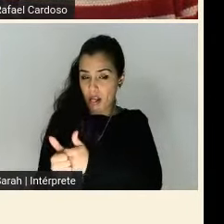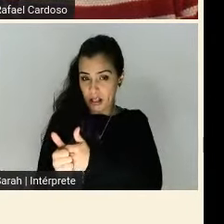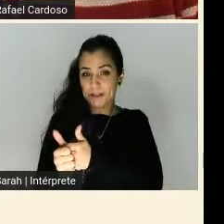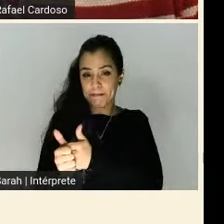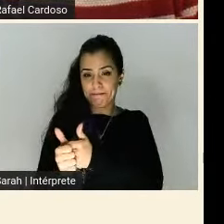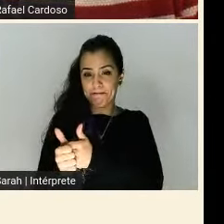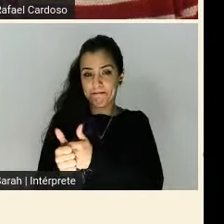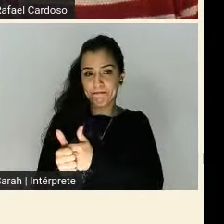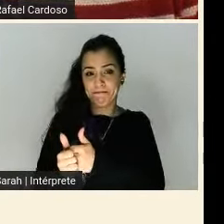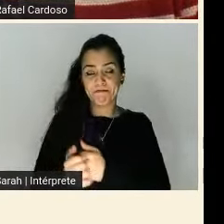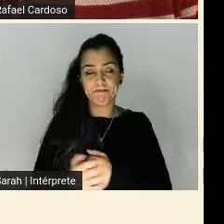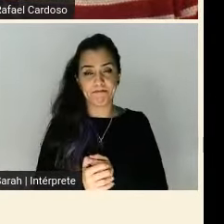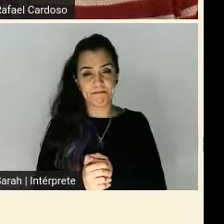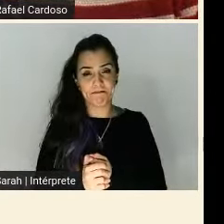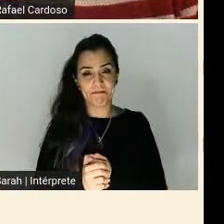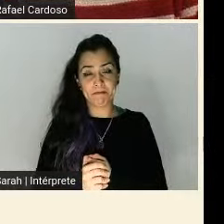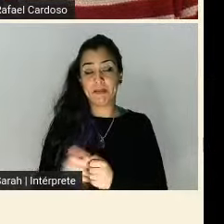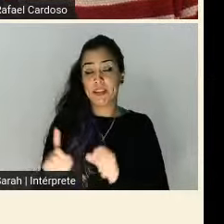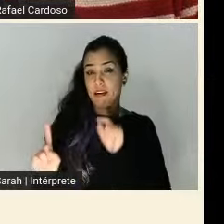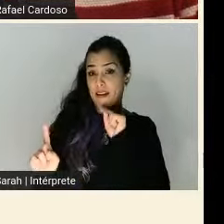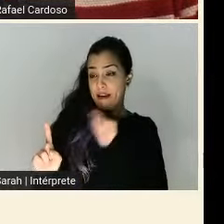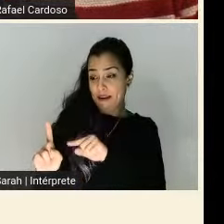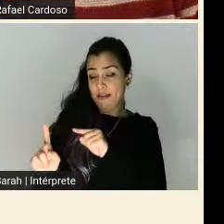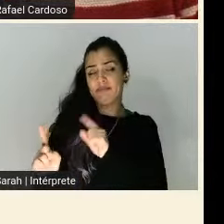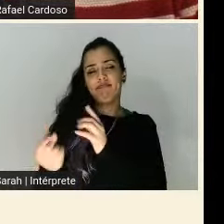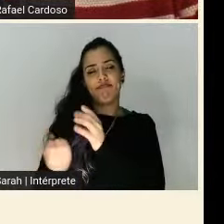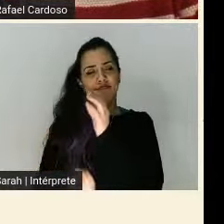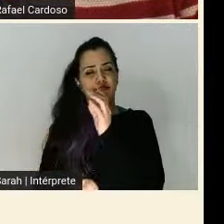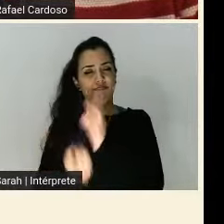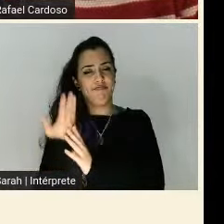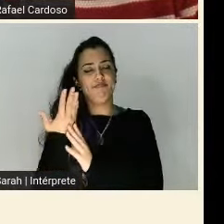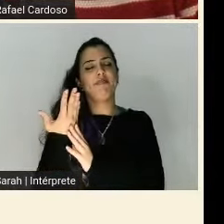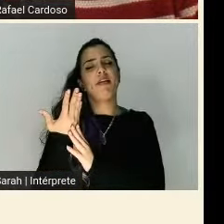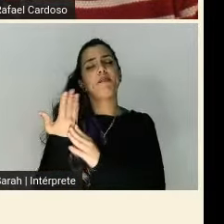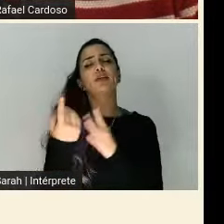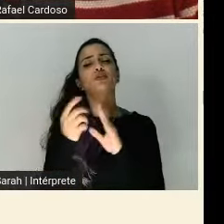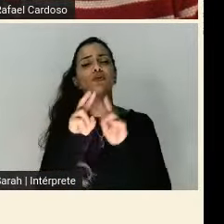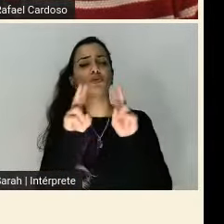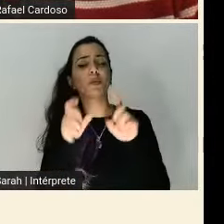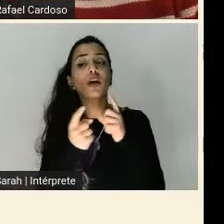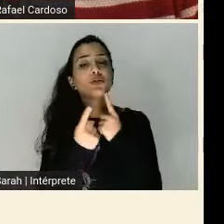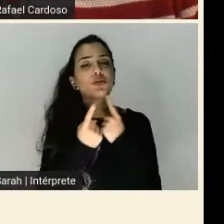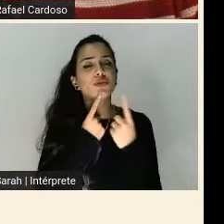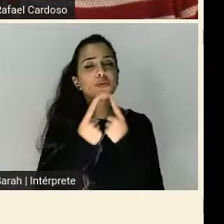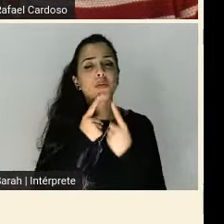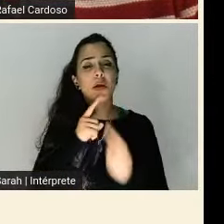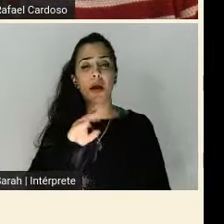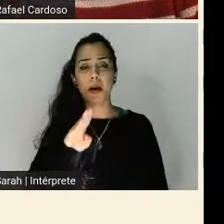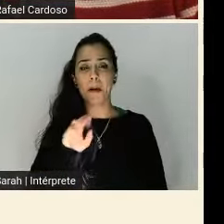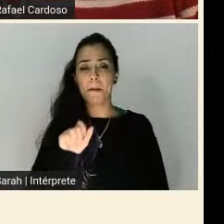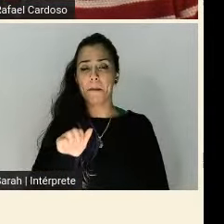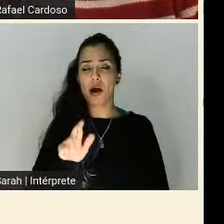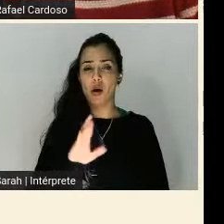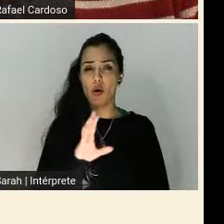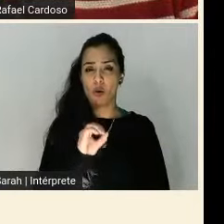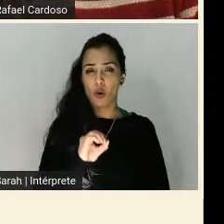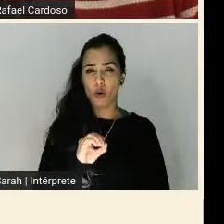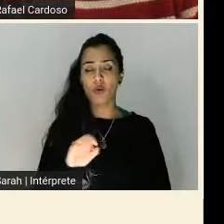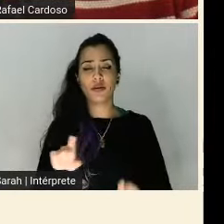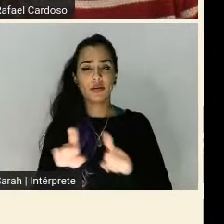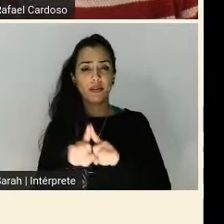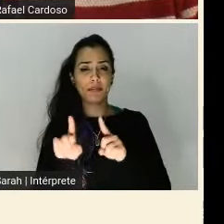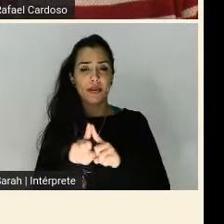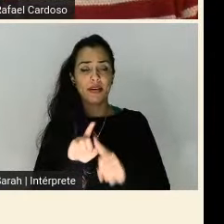anterior à escrita do livro, o jovem intelectual se envolveu num diálogo sobre barroco e surrealismo com o colega mais velho da